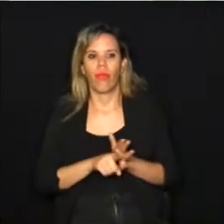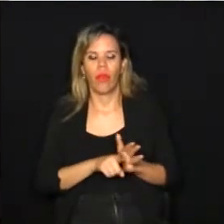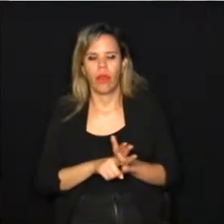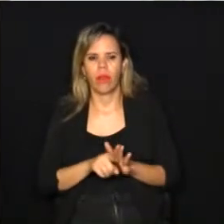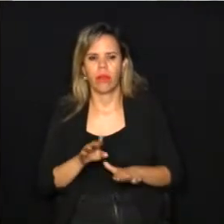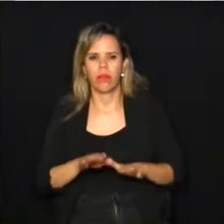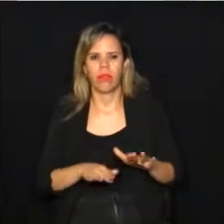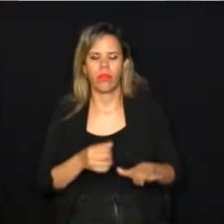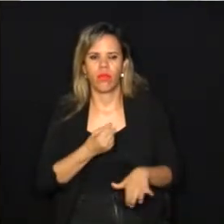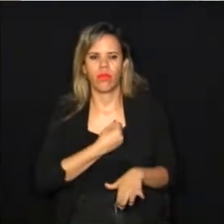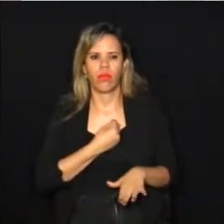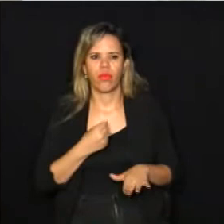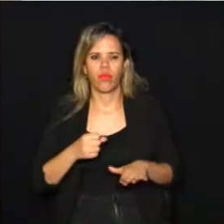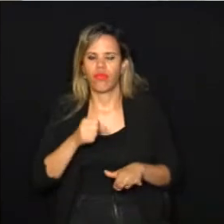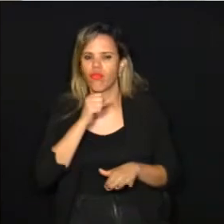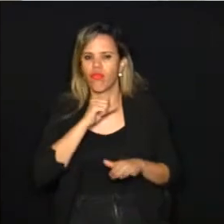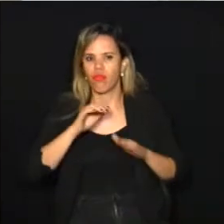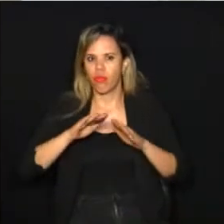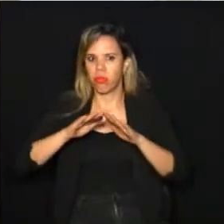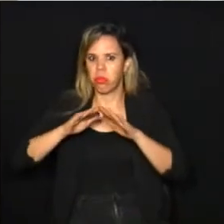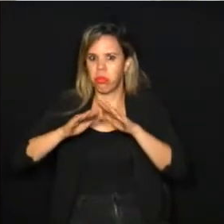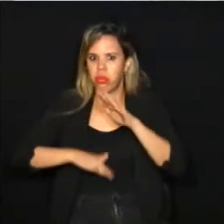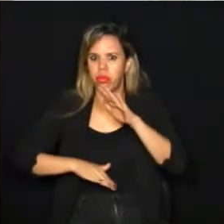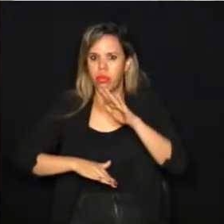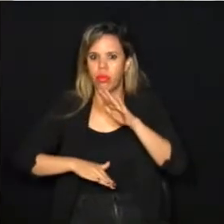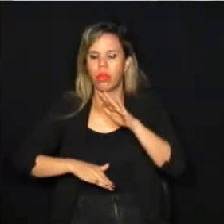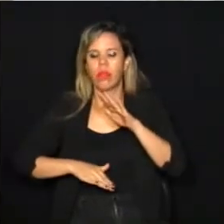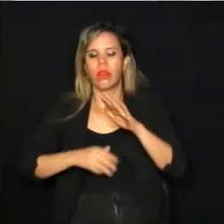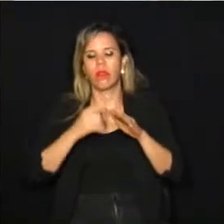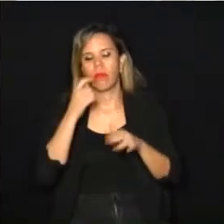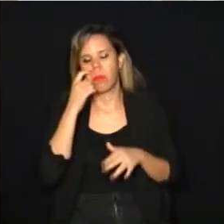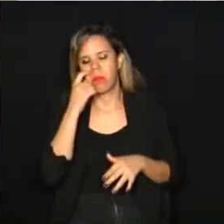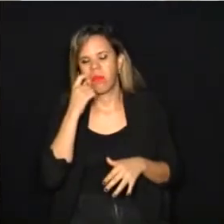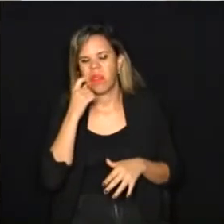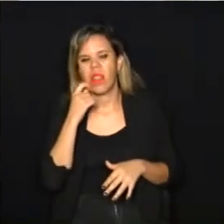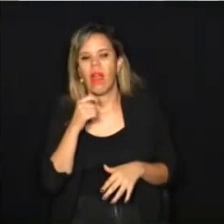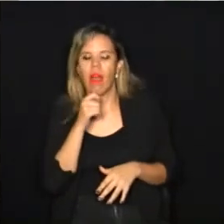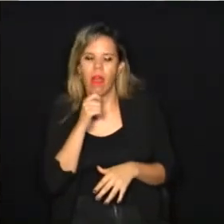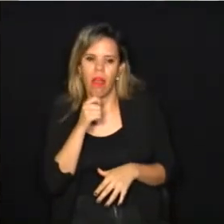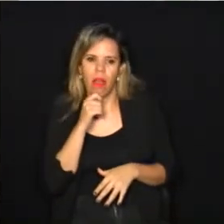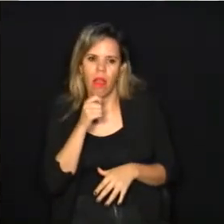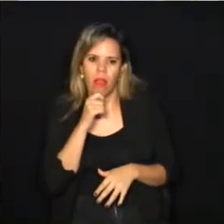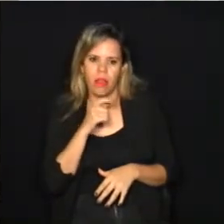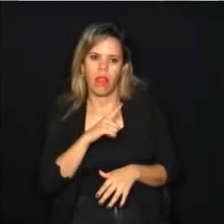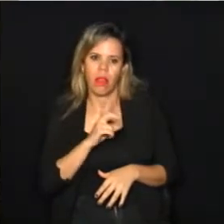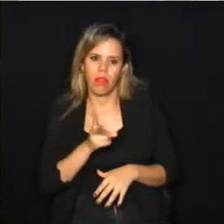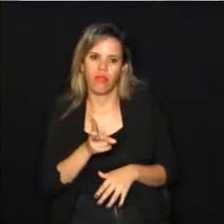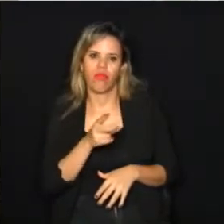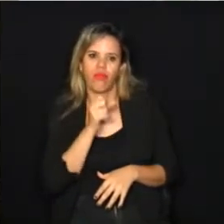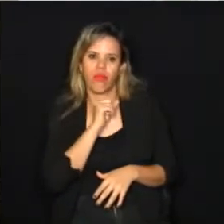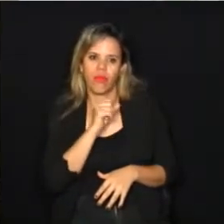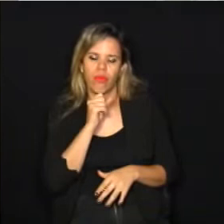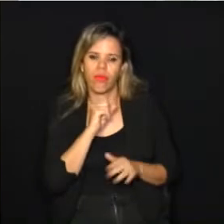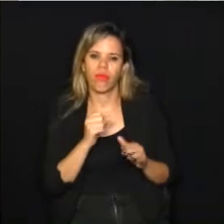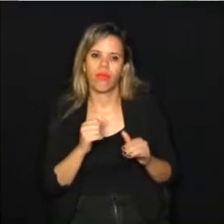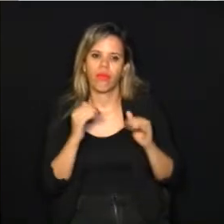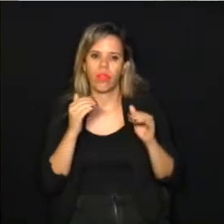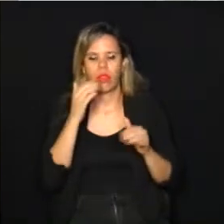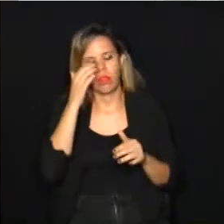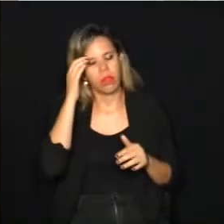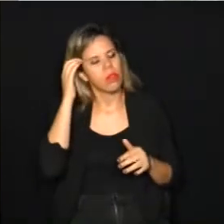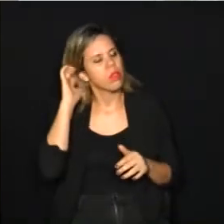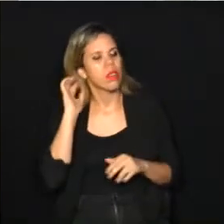de idosos ter caído dramaticamente, o número de casos, ainda a mortalidade é muito alta nessa